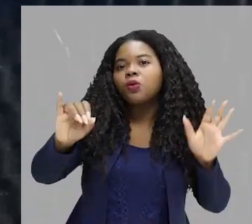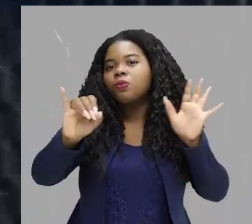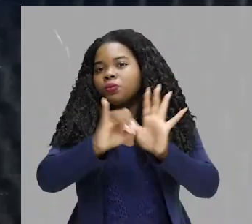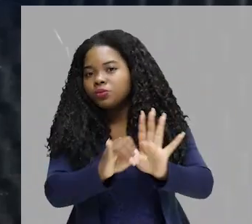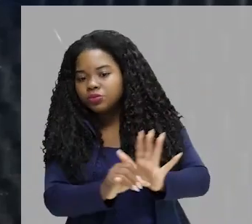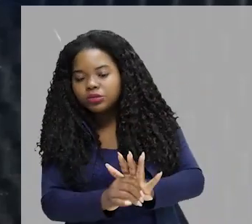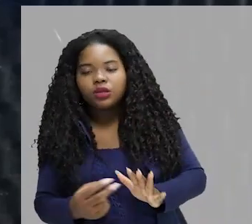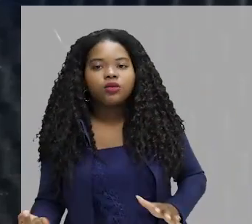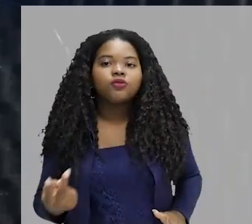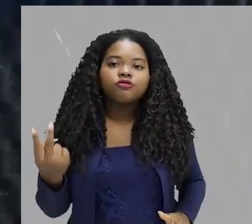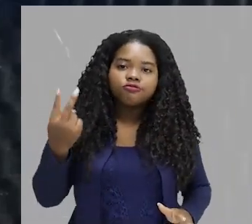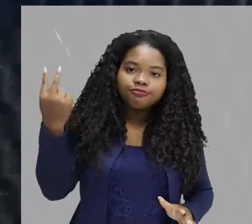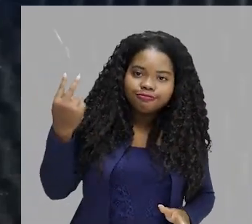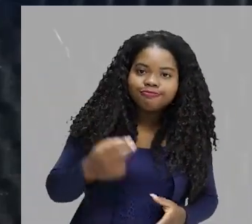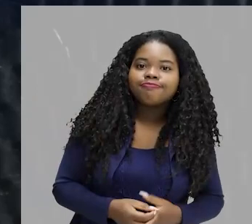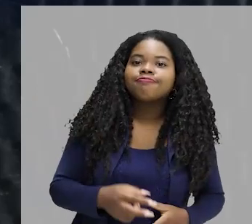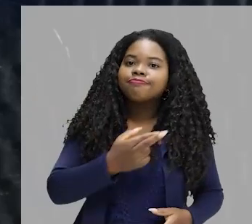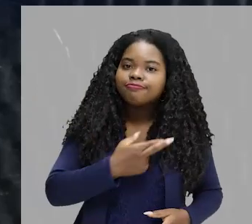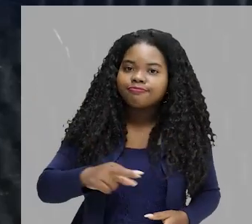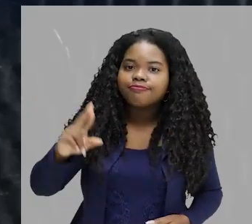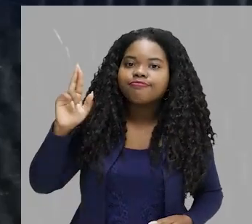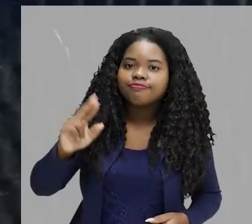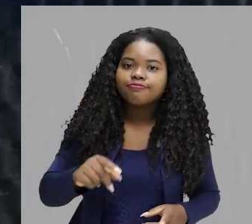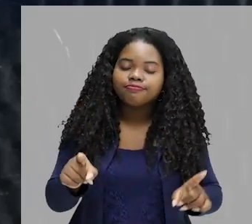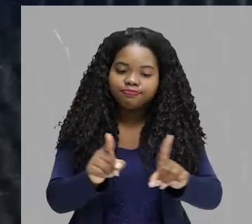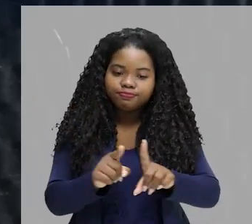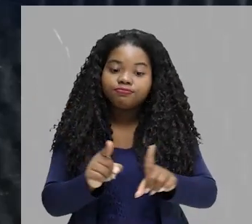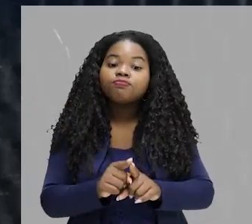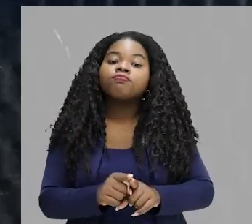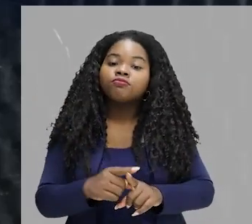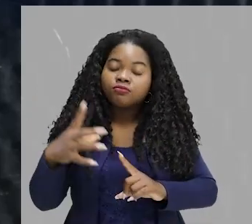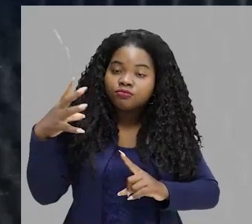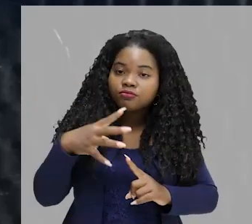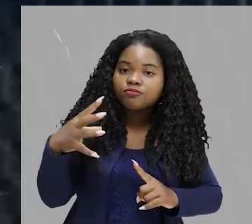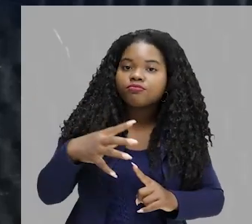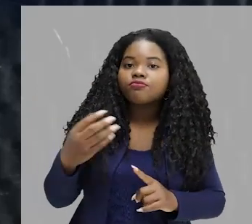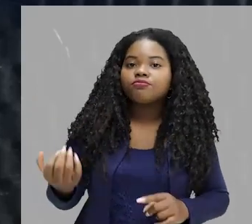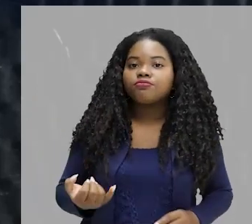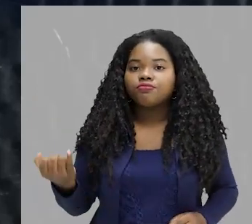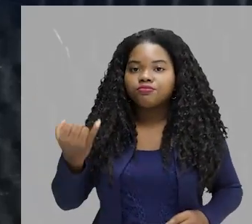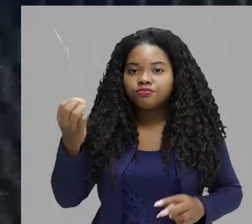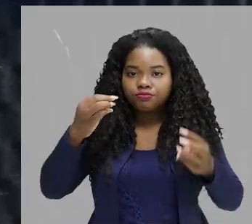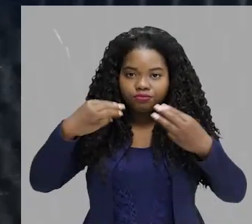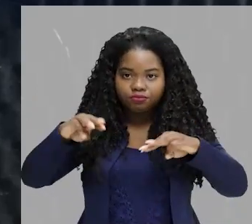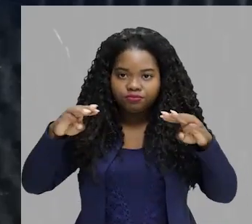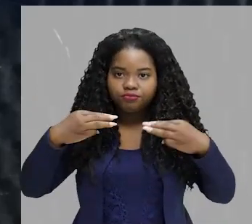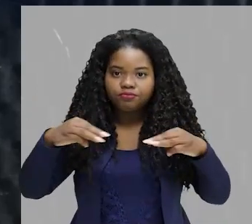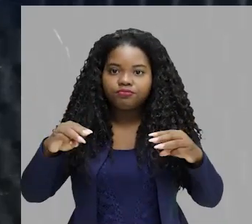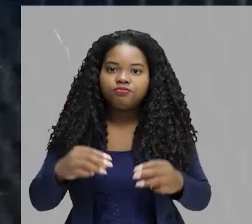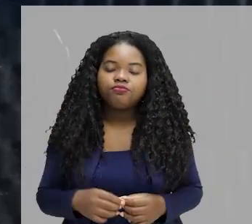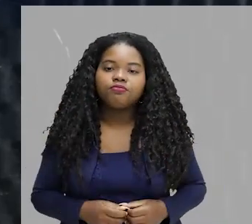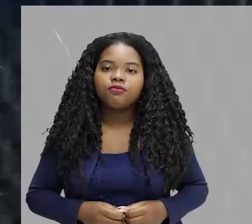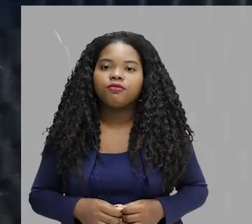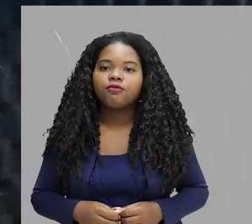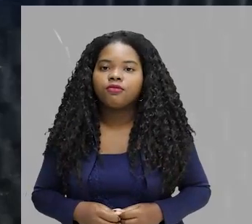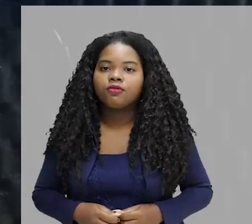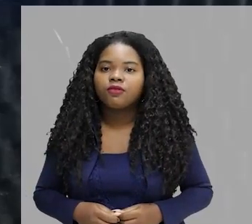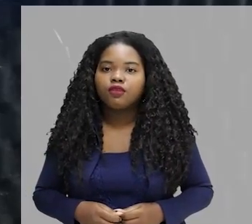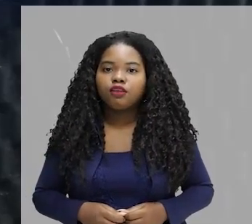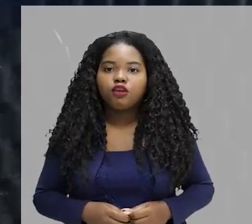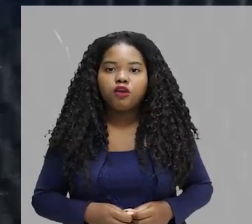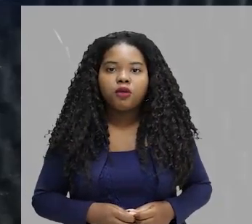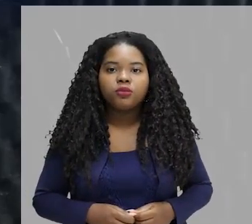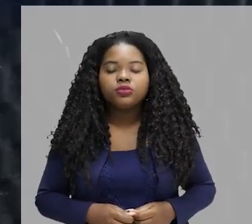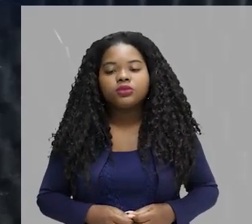os valores, né? A religiosidade muitas vezes também está inserido na ideia de musicalidade, né? Então, geralmente